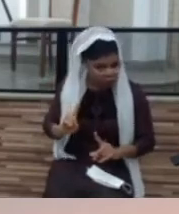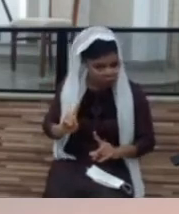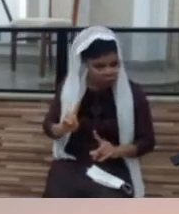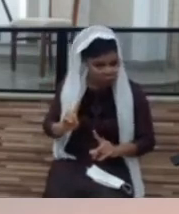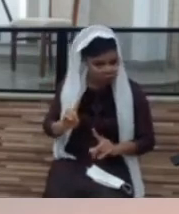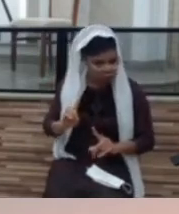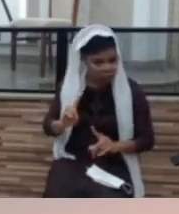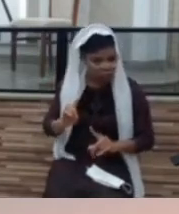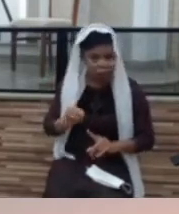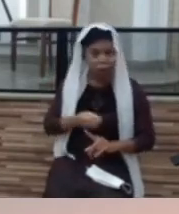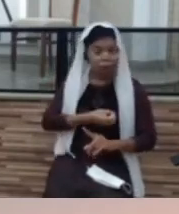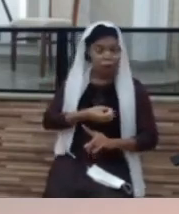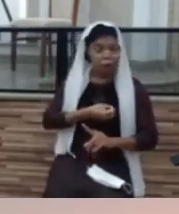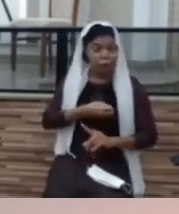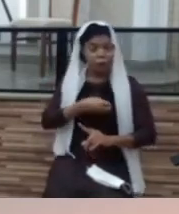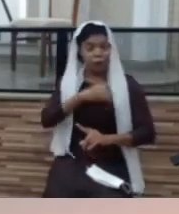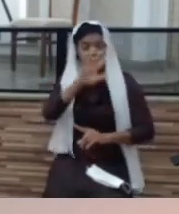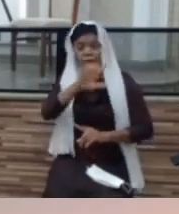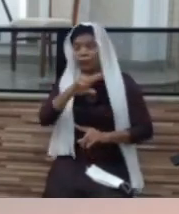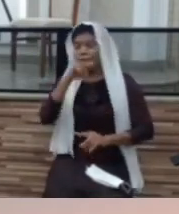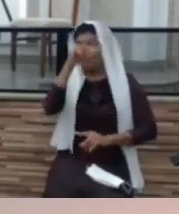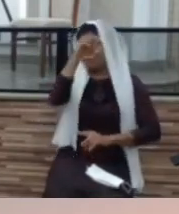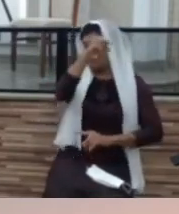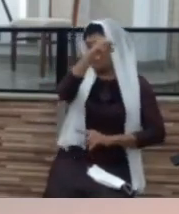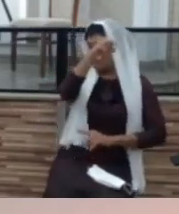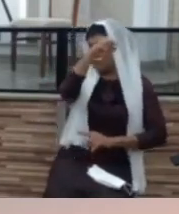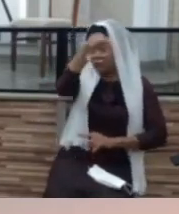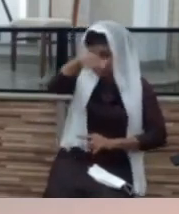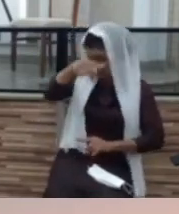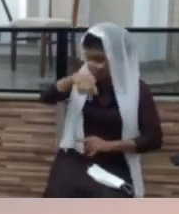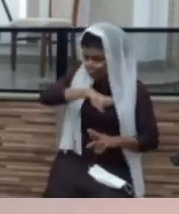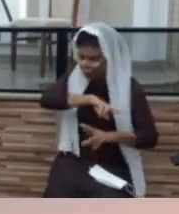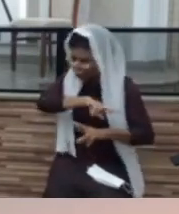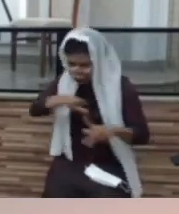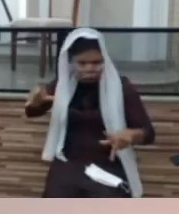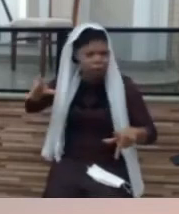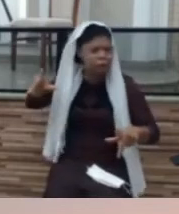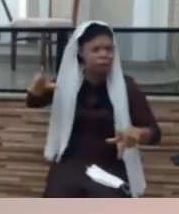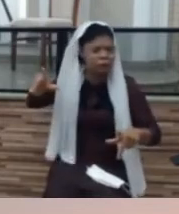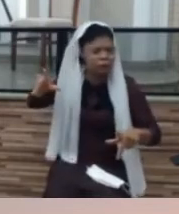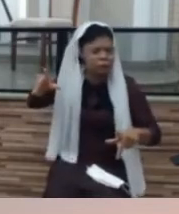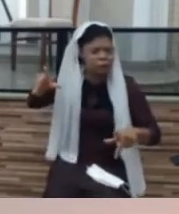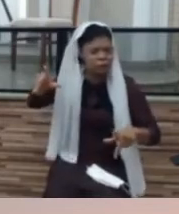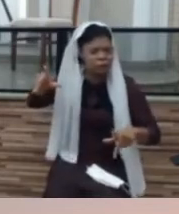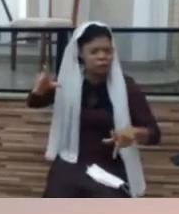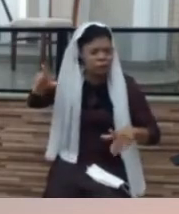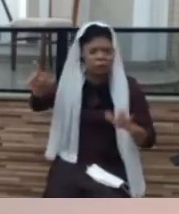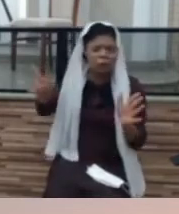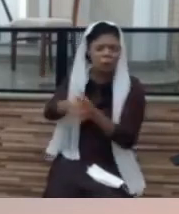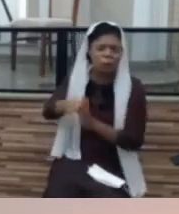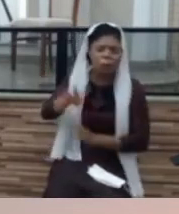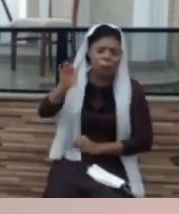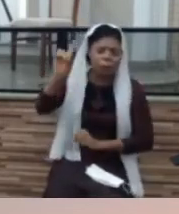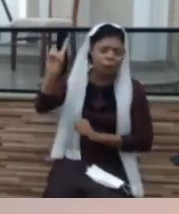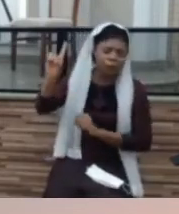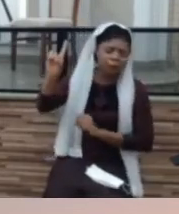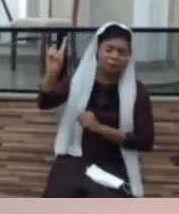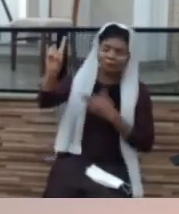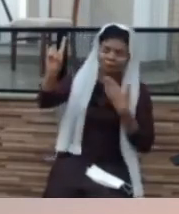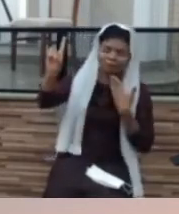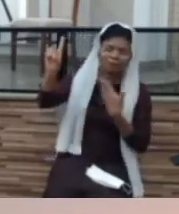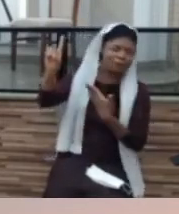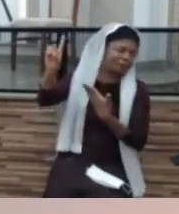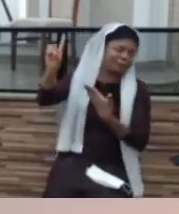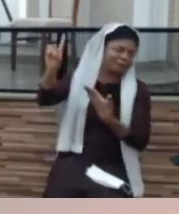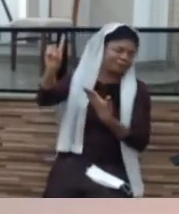nossa vida material, na nossa casa. Mas aqui dentro, irmãos, o que tem que prevalecer é o que vem da parte de Deus,